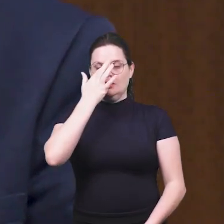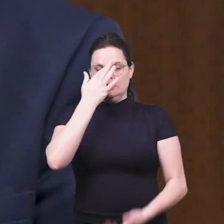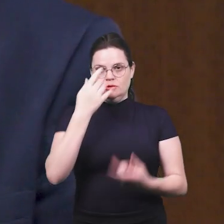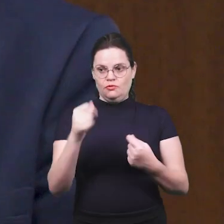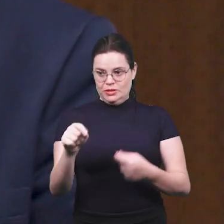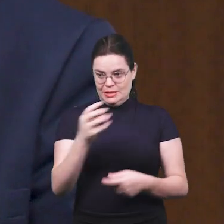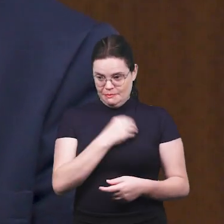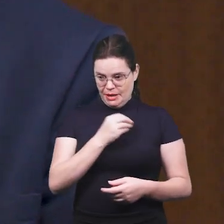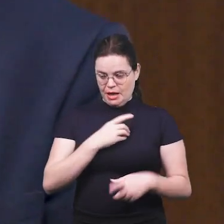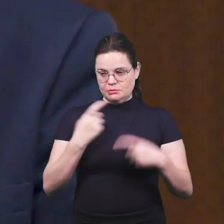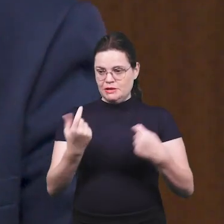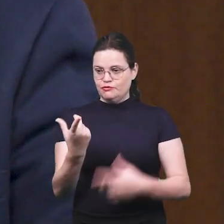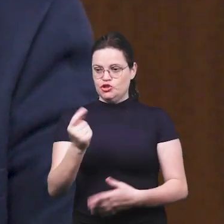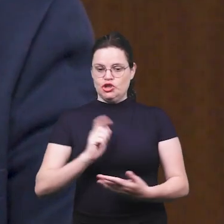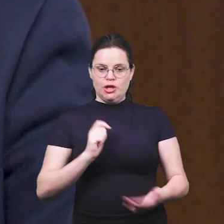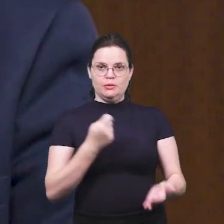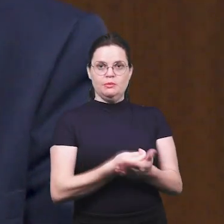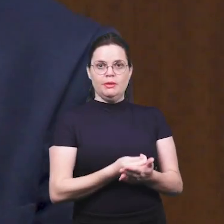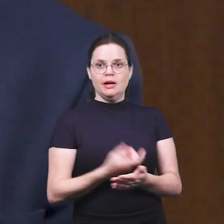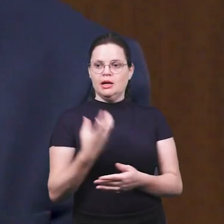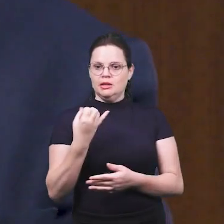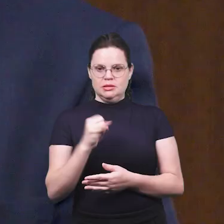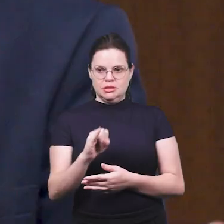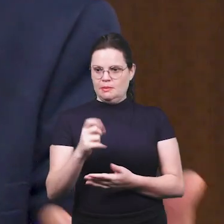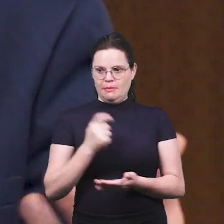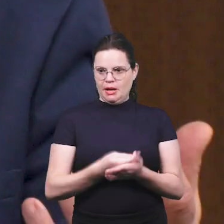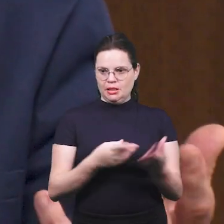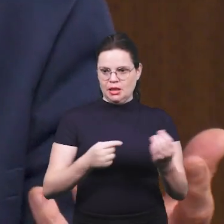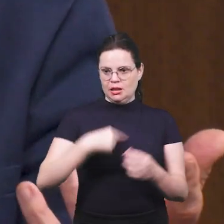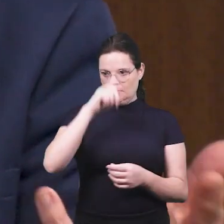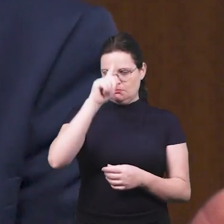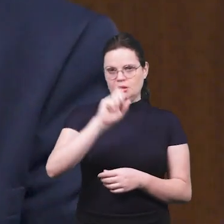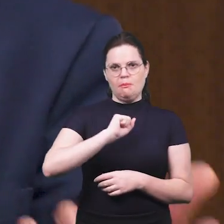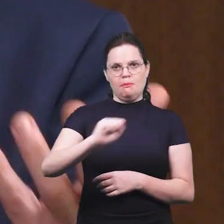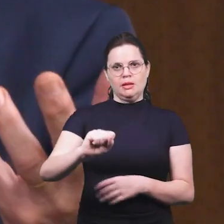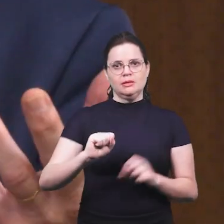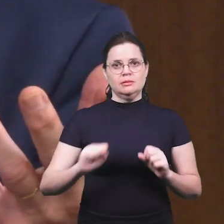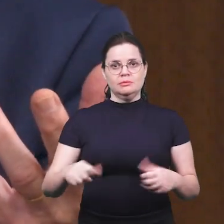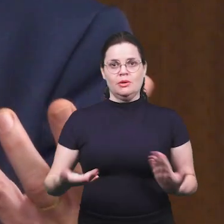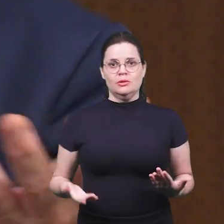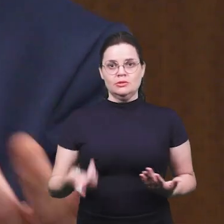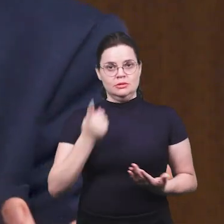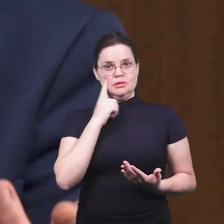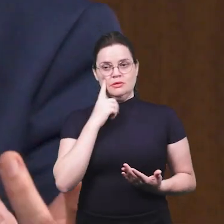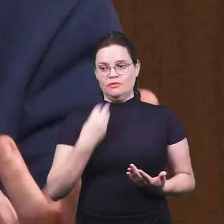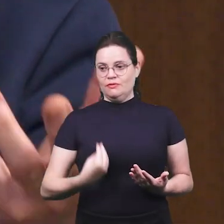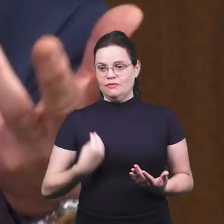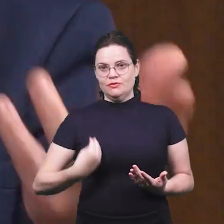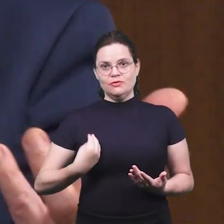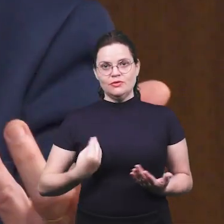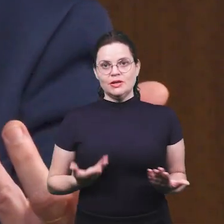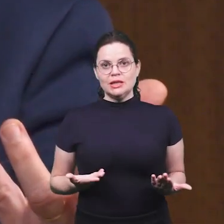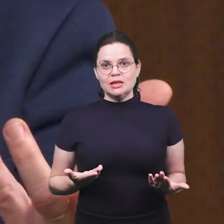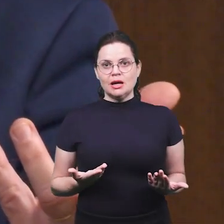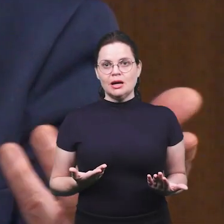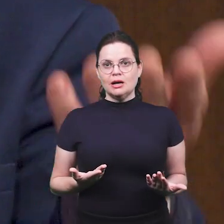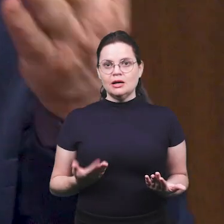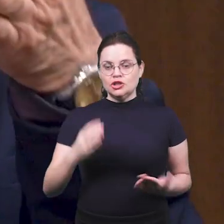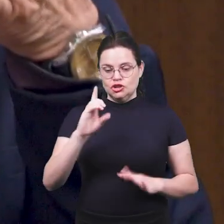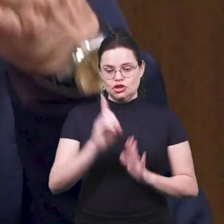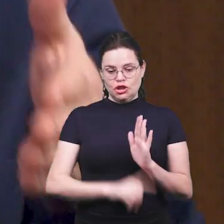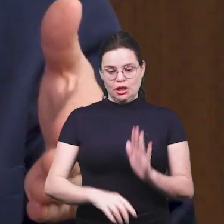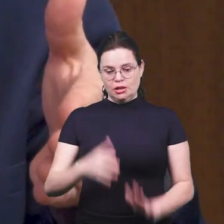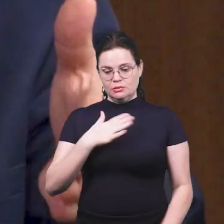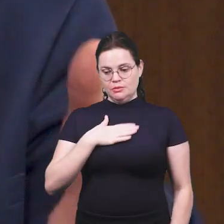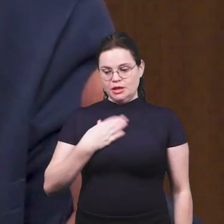Ofício, que se dizer mandar matar, mata. Veja bem que o direito à vida é só do Senhor. Sim.